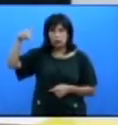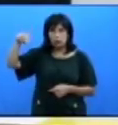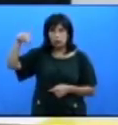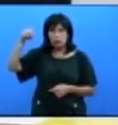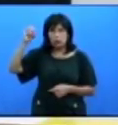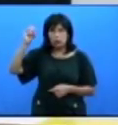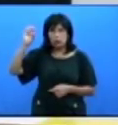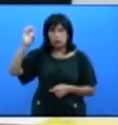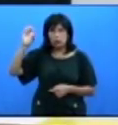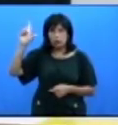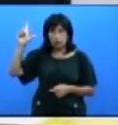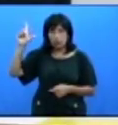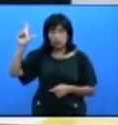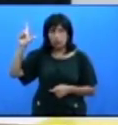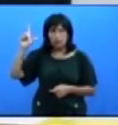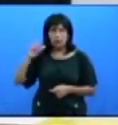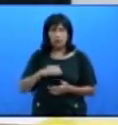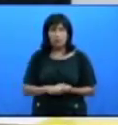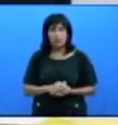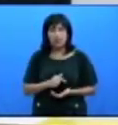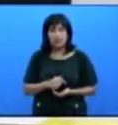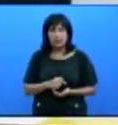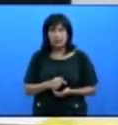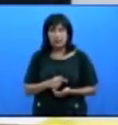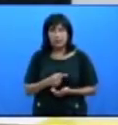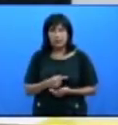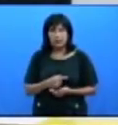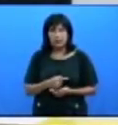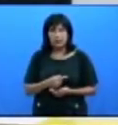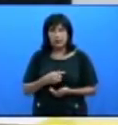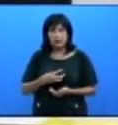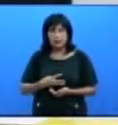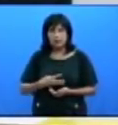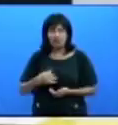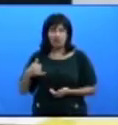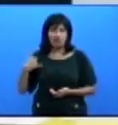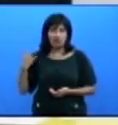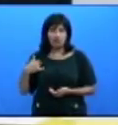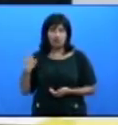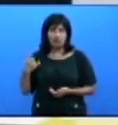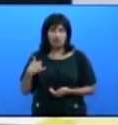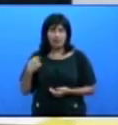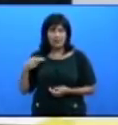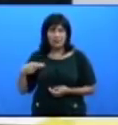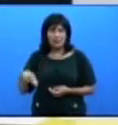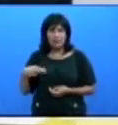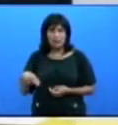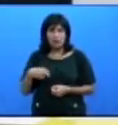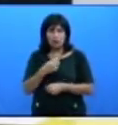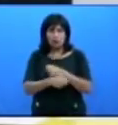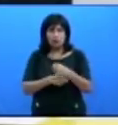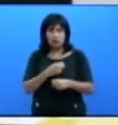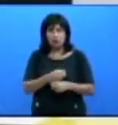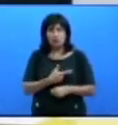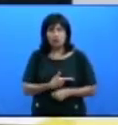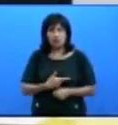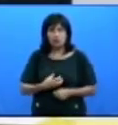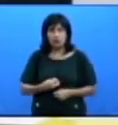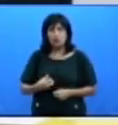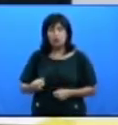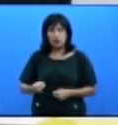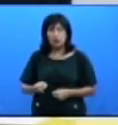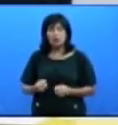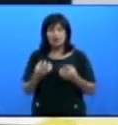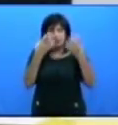73 anos de idade, ocorrido no dia 21 de novembro de 2010, e que deste nosso ato seja dada a ciência à família